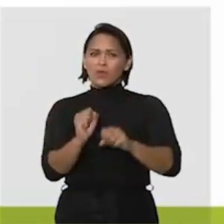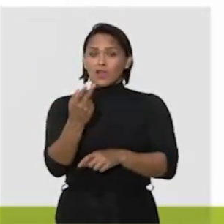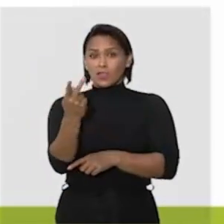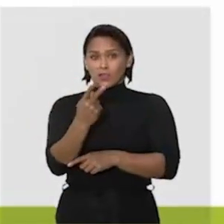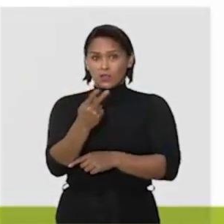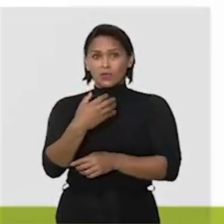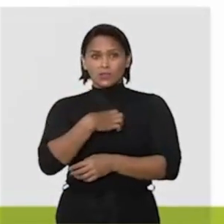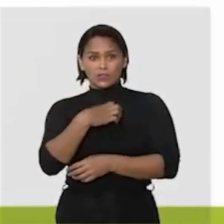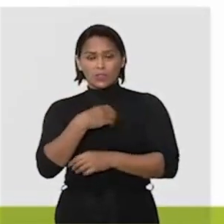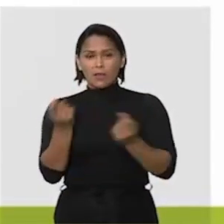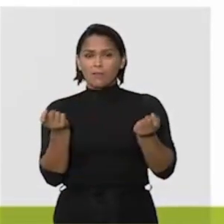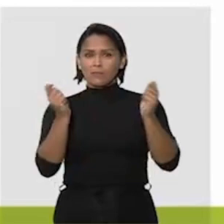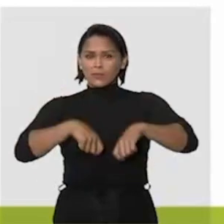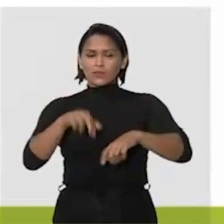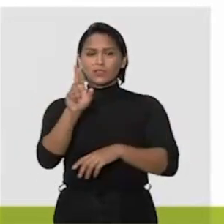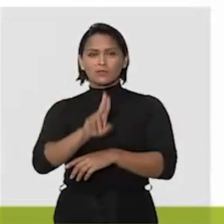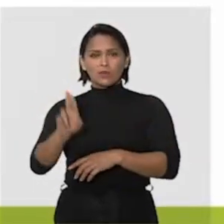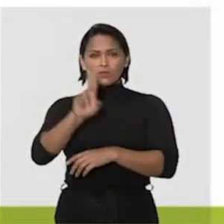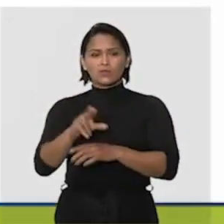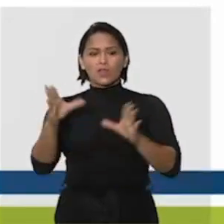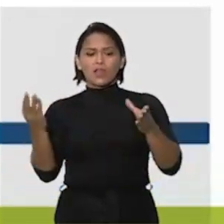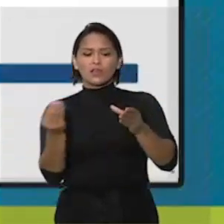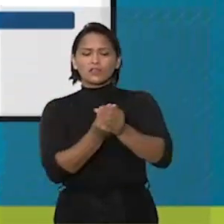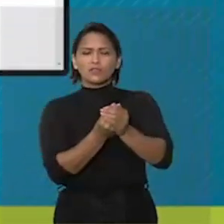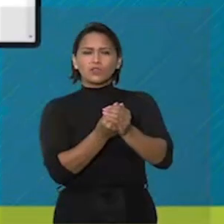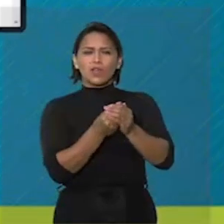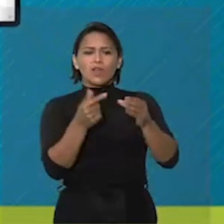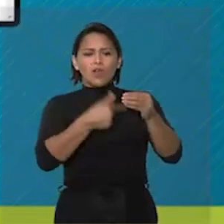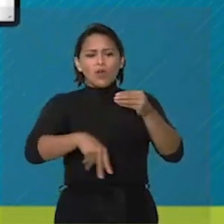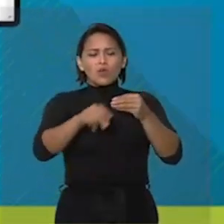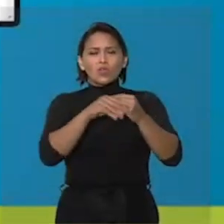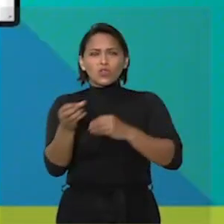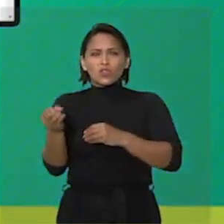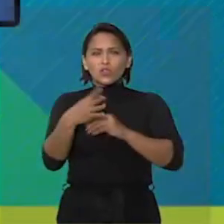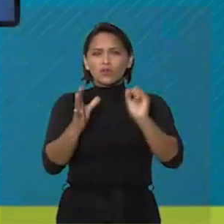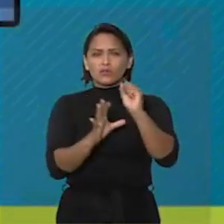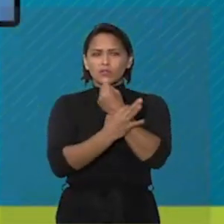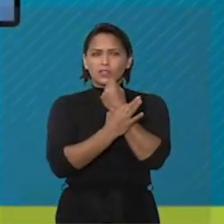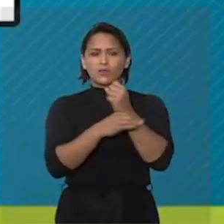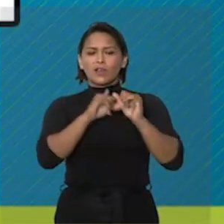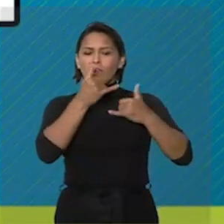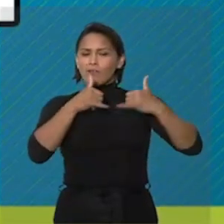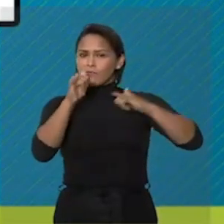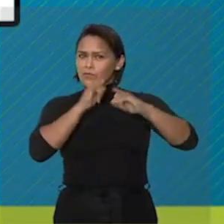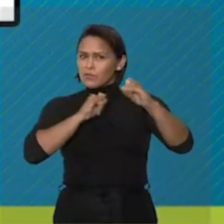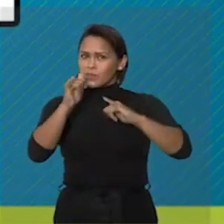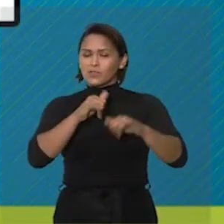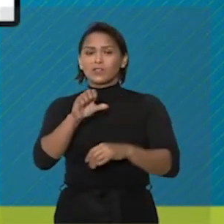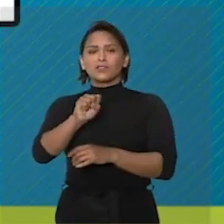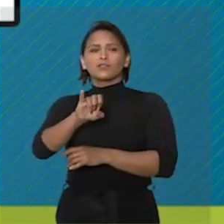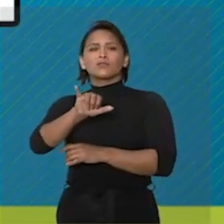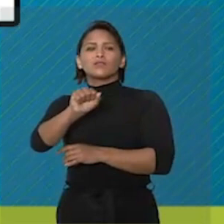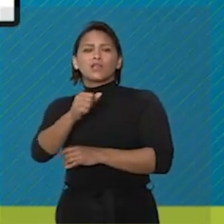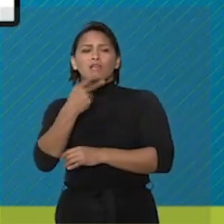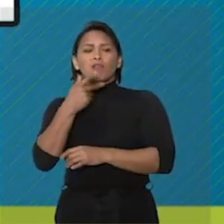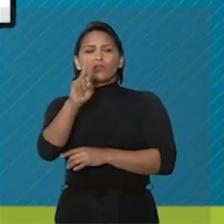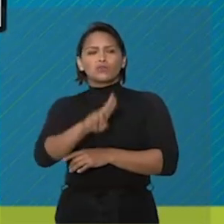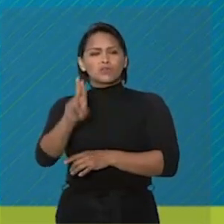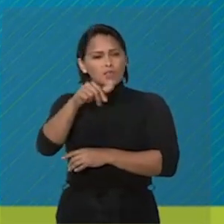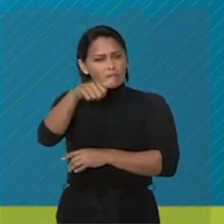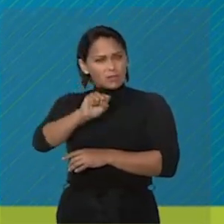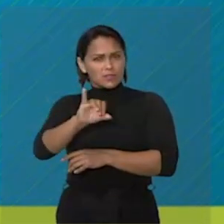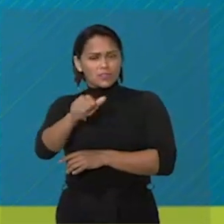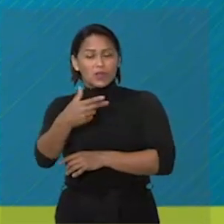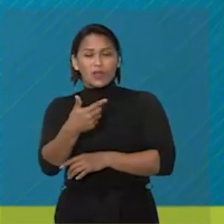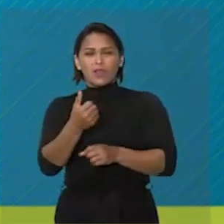ser feita em dois fatores, permitindo ao usuário adicionar uma camada extra de segurança aos seus dados. O SEI, utilizado pelo